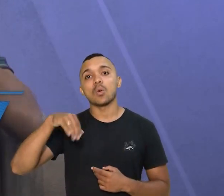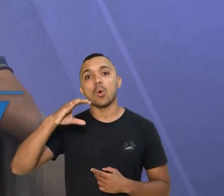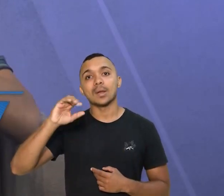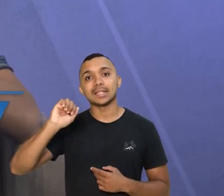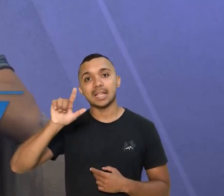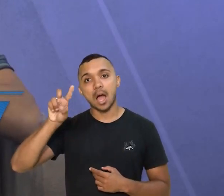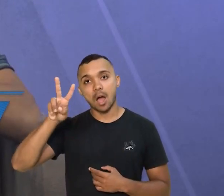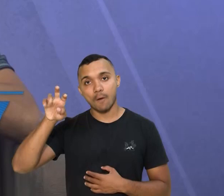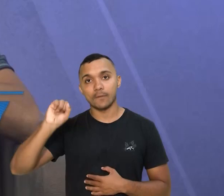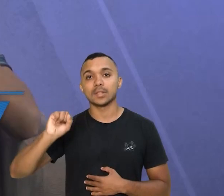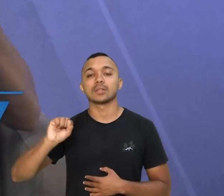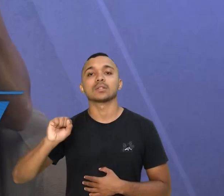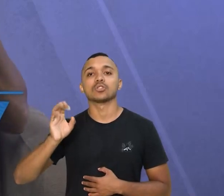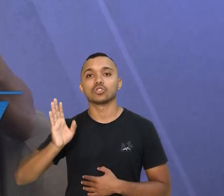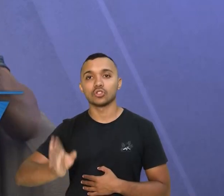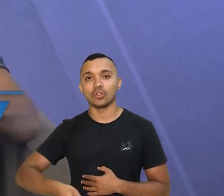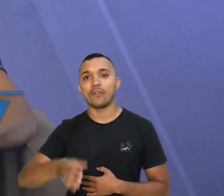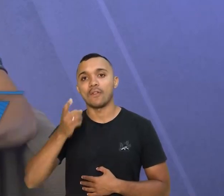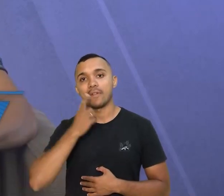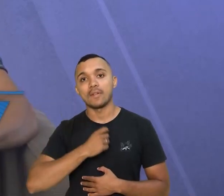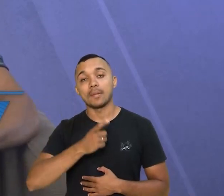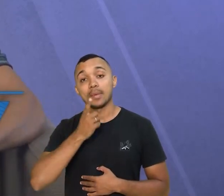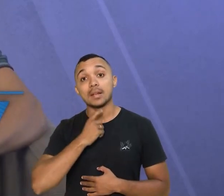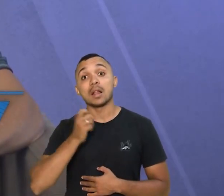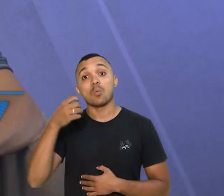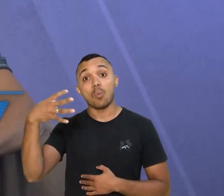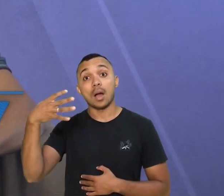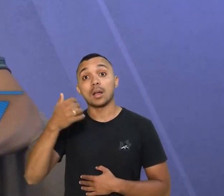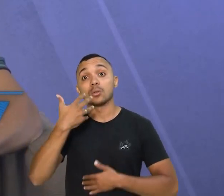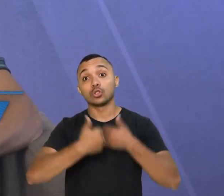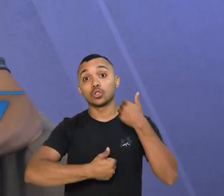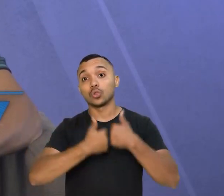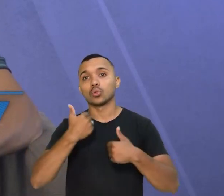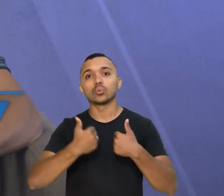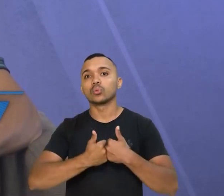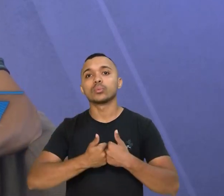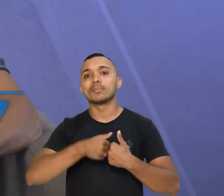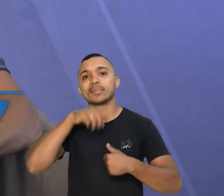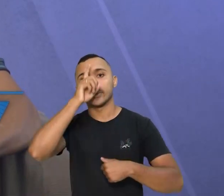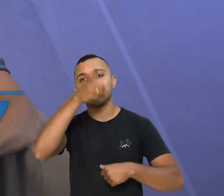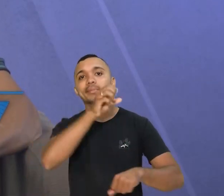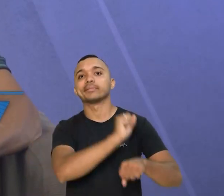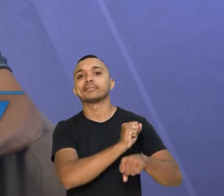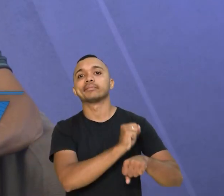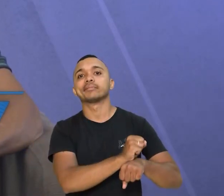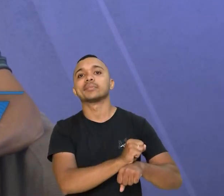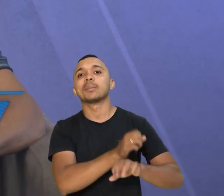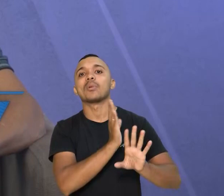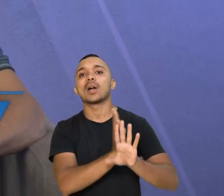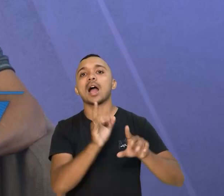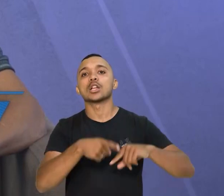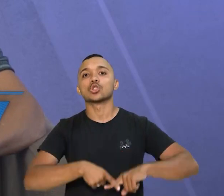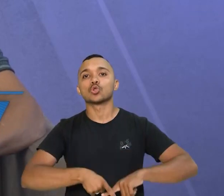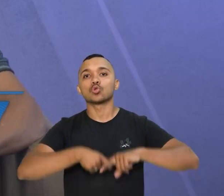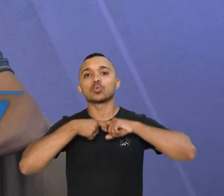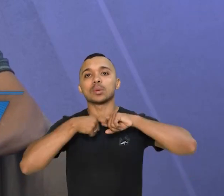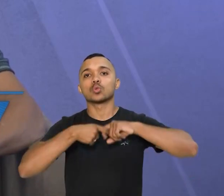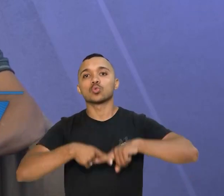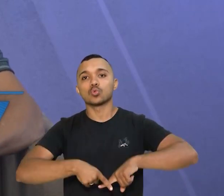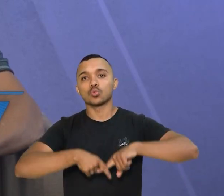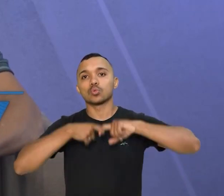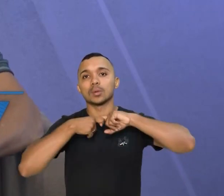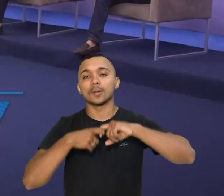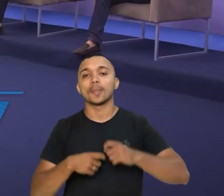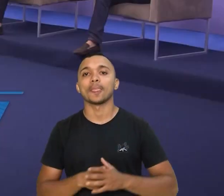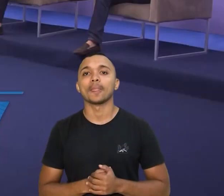levou o vermelho. Mas estão suspensos 4 só por suspensão. O próprio Richardson. O Richardson está batendo demais, rapaz. Não é o que eu ia